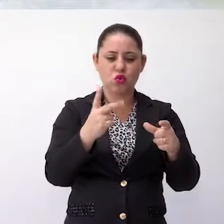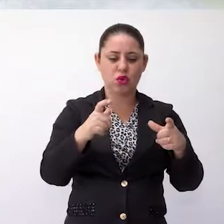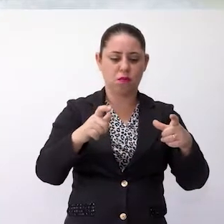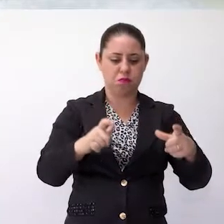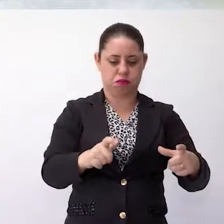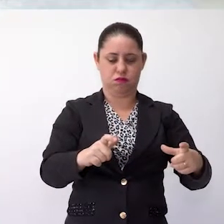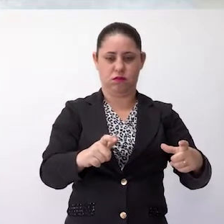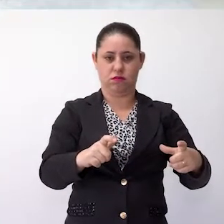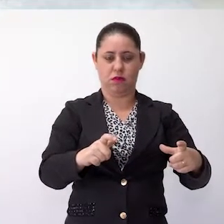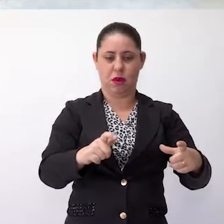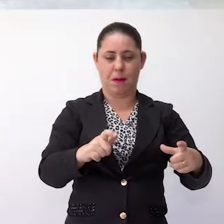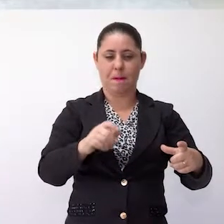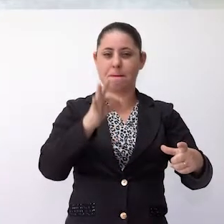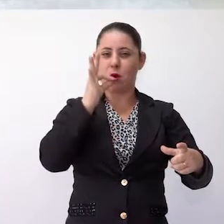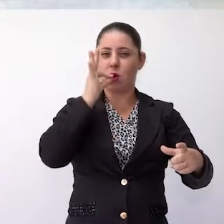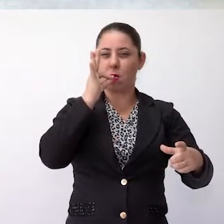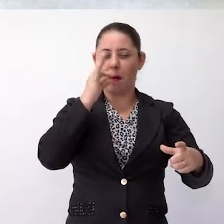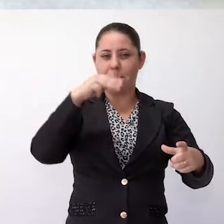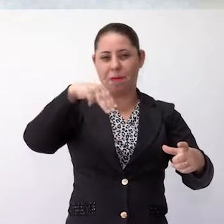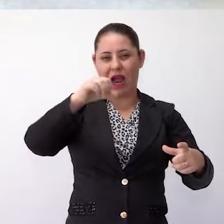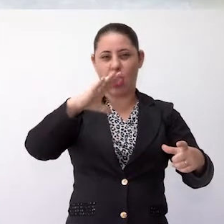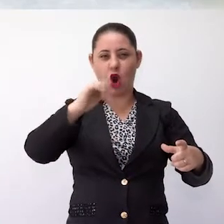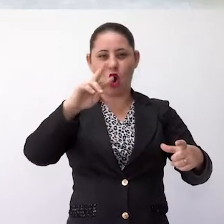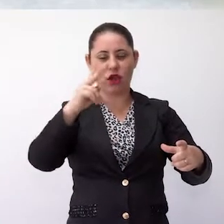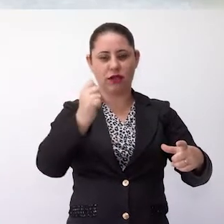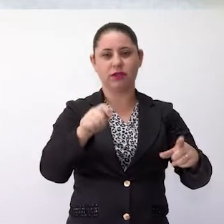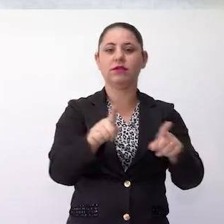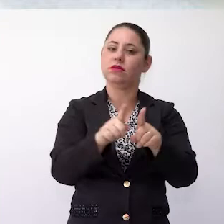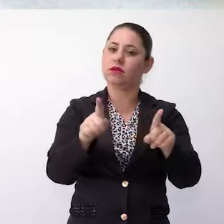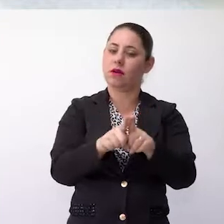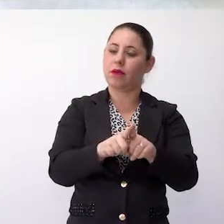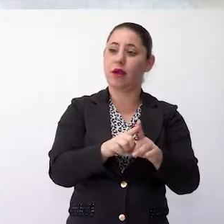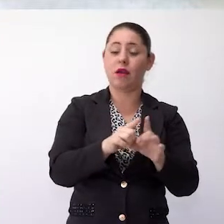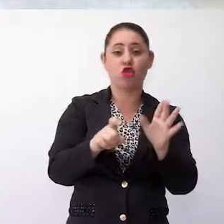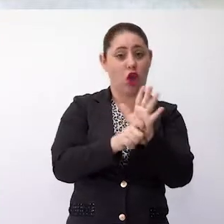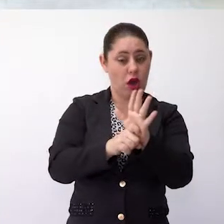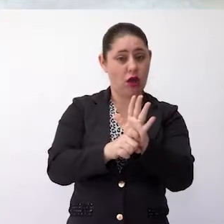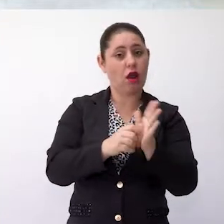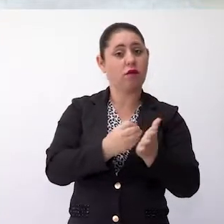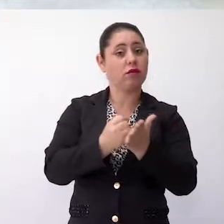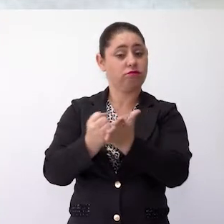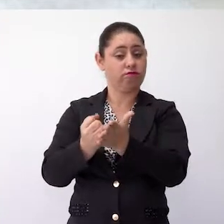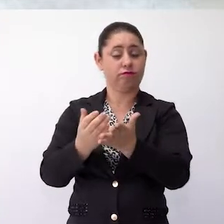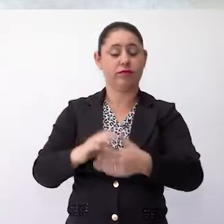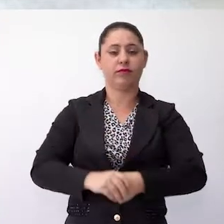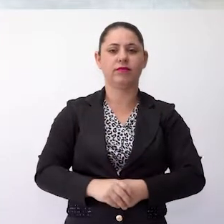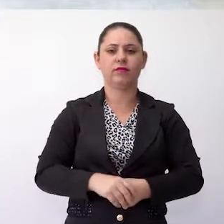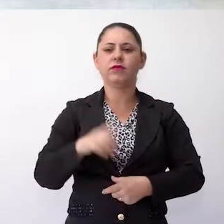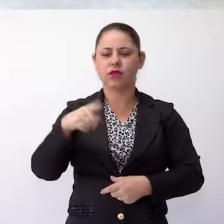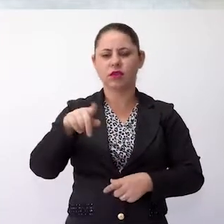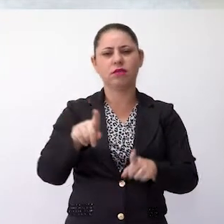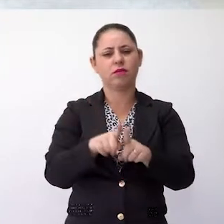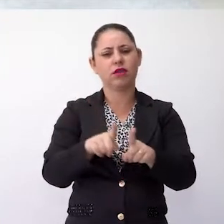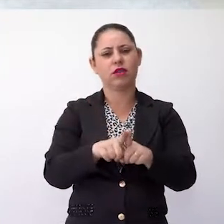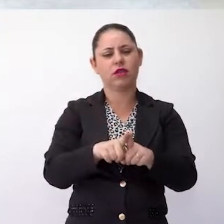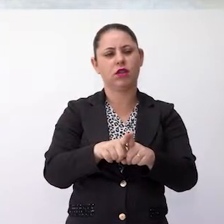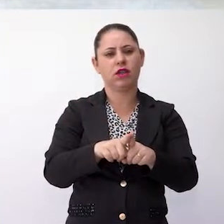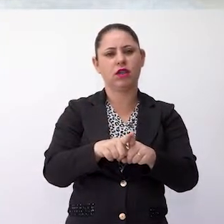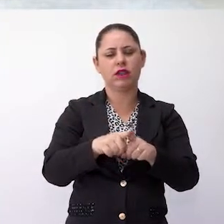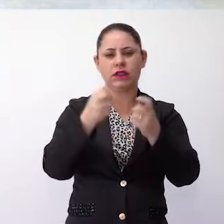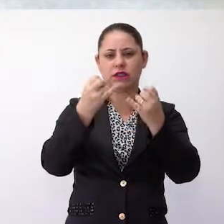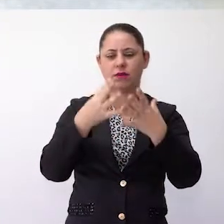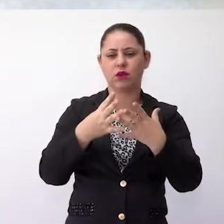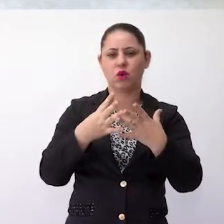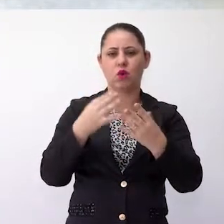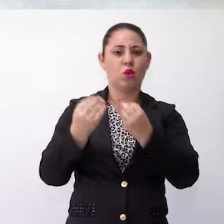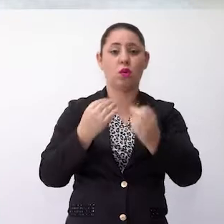Né? Porque é da facilidade. Coronel, vocês que trabalham praticamente juntos, o senhor já comandou também, conforme disse o